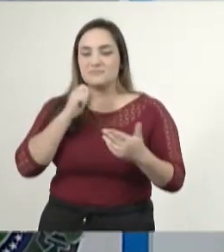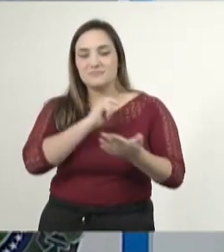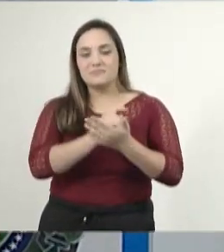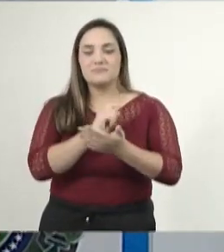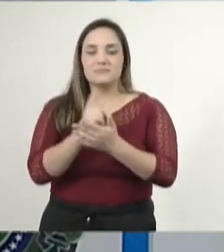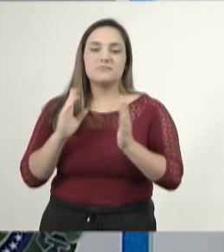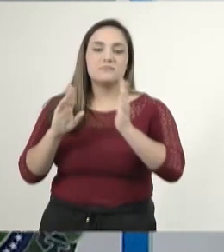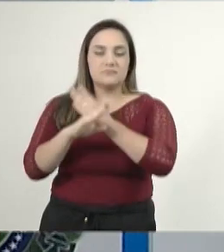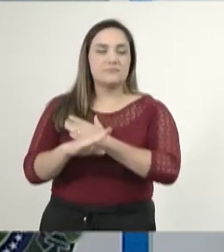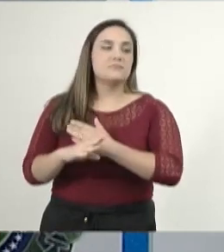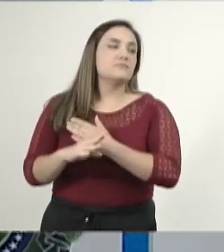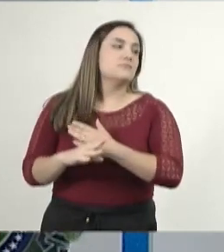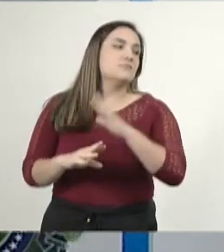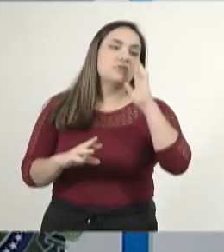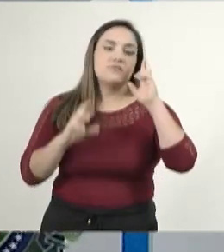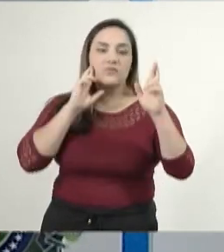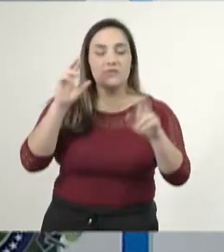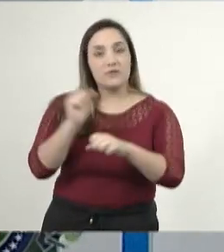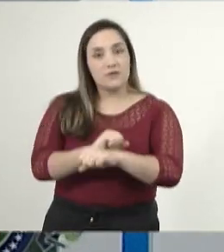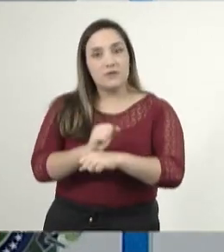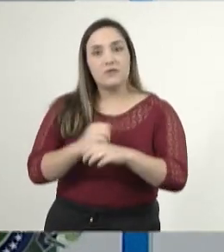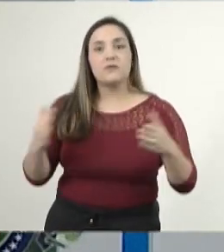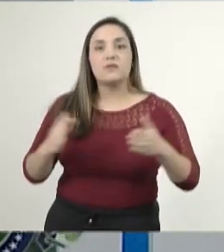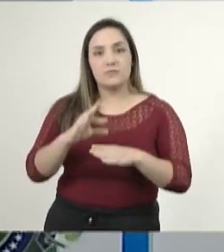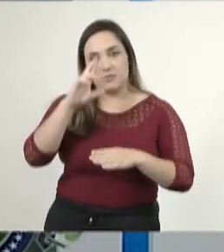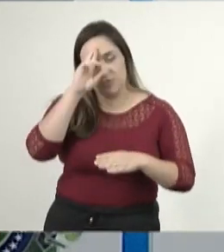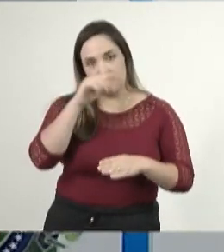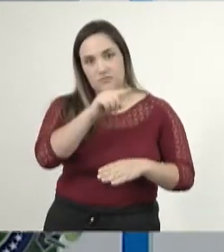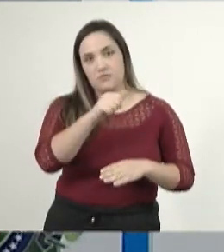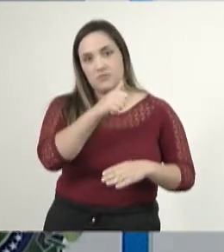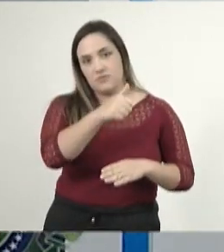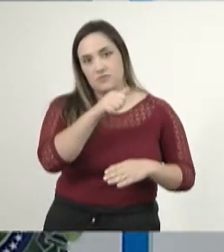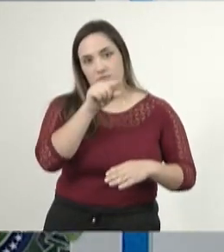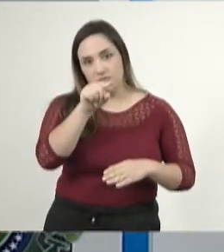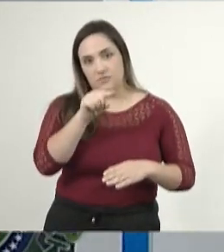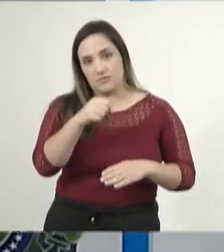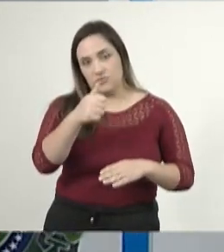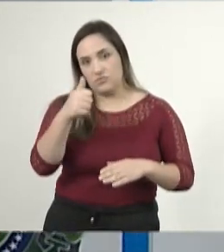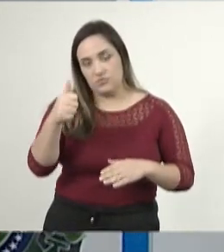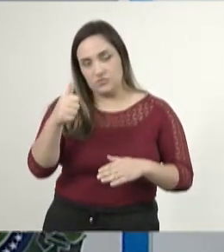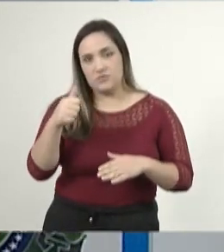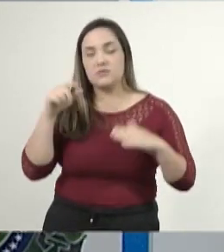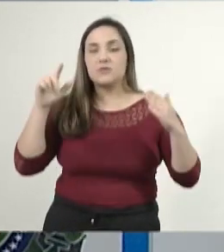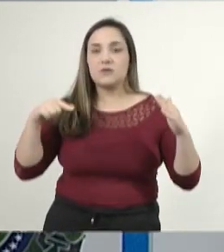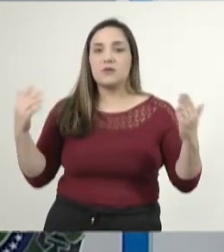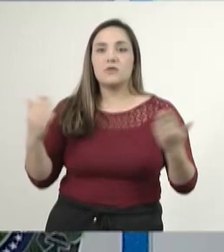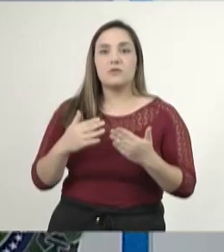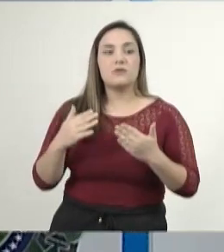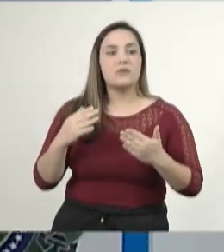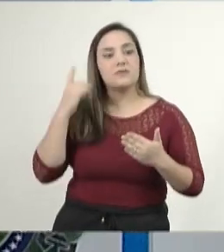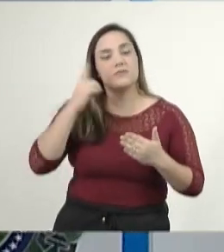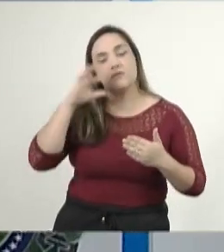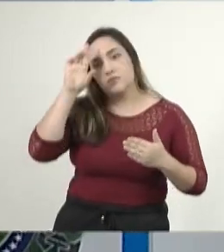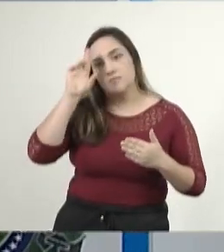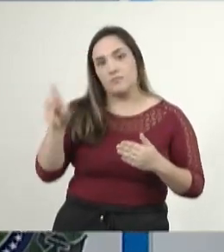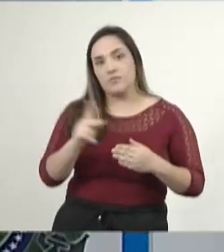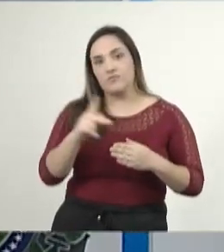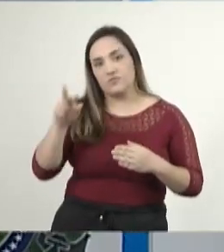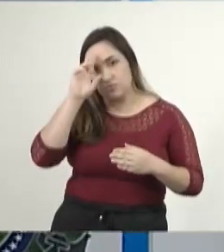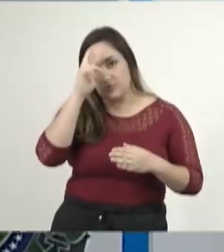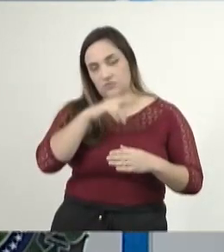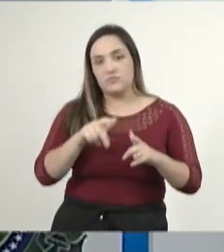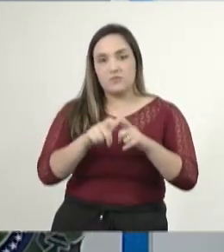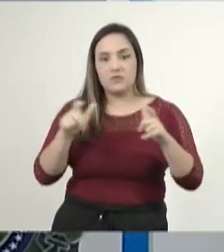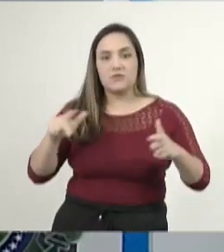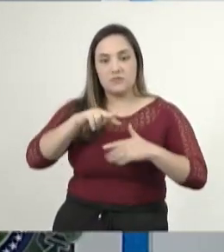uma transferência. 12:11, falar agora de uma fala, um pronunciamento do deputado professor Rinaldo Modesto durante o